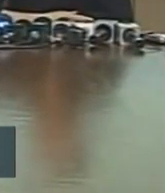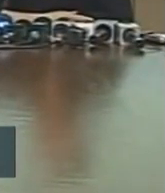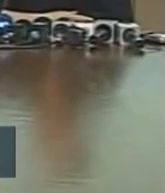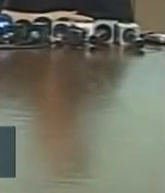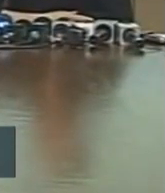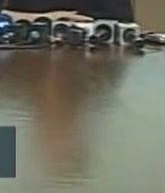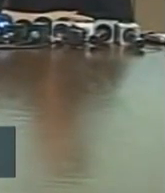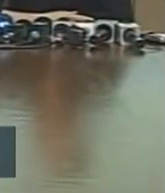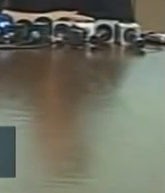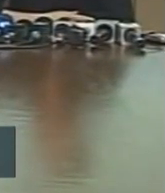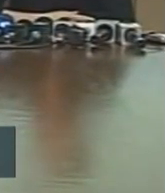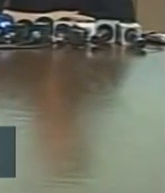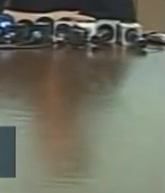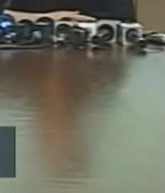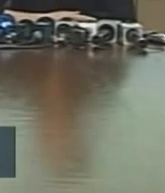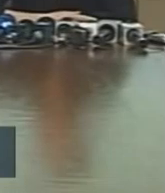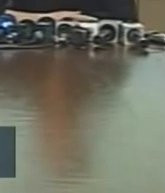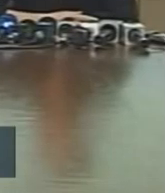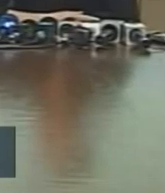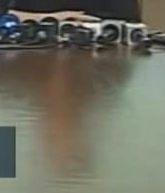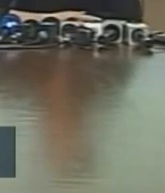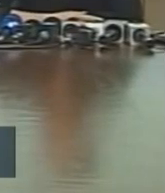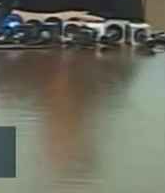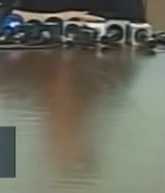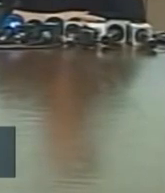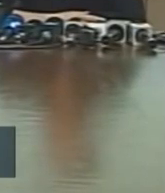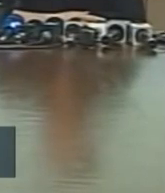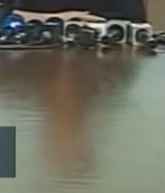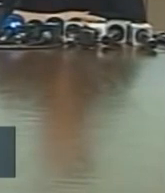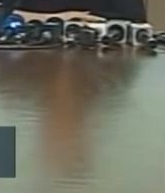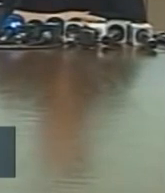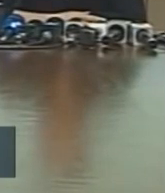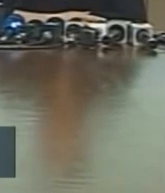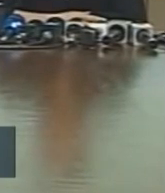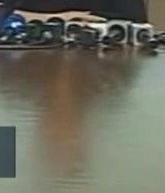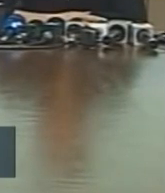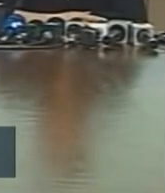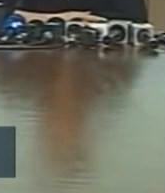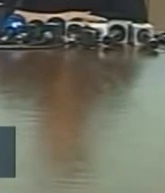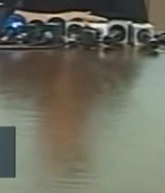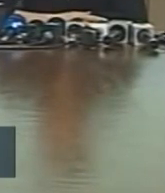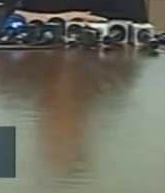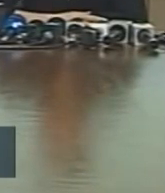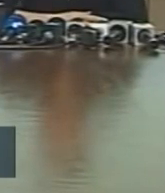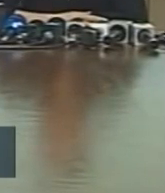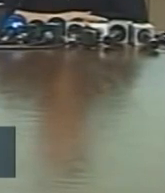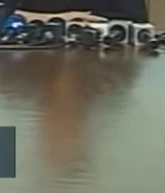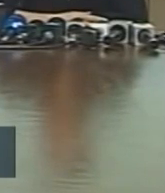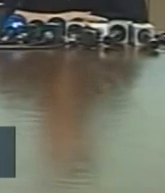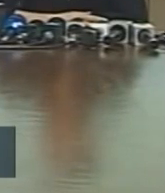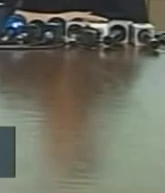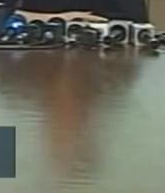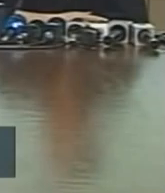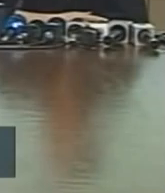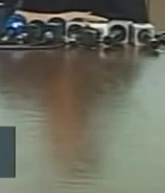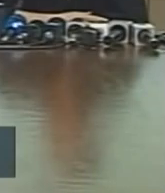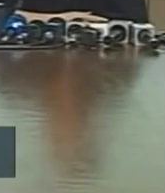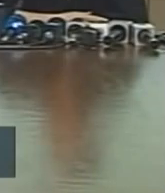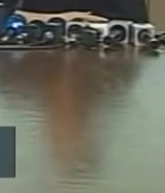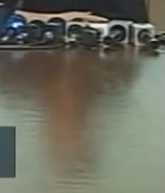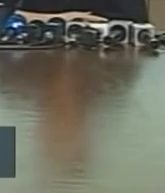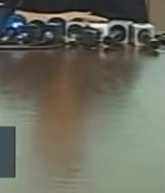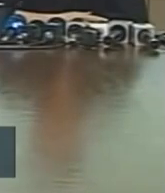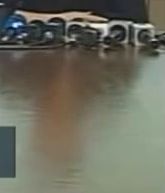os ministérios recebem. Eu queria saber se a senhora, por que a senhora está dando essa coletiva hoje, nesse horário, e se foi uma demanda